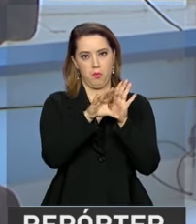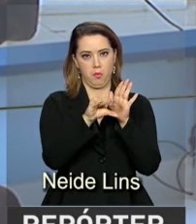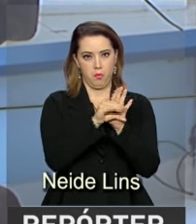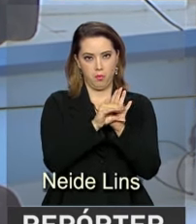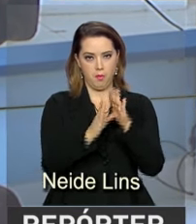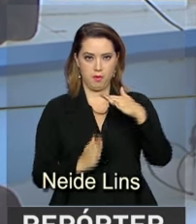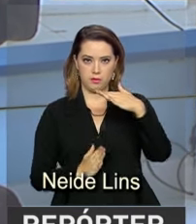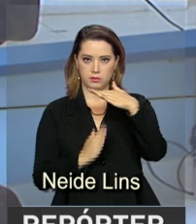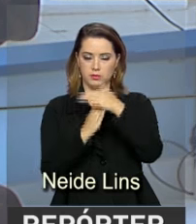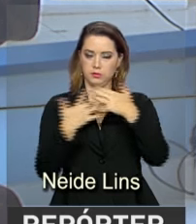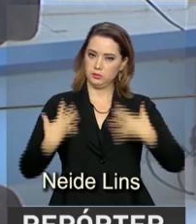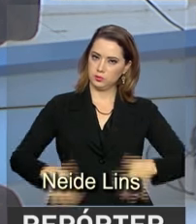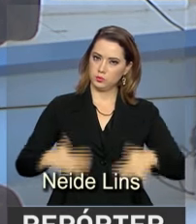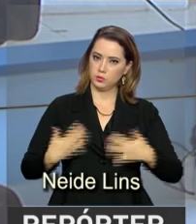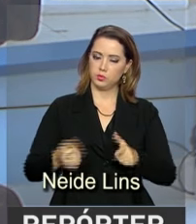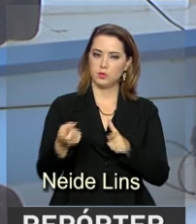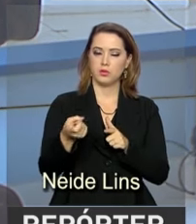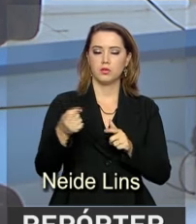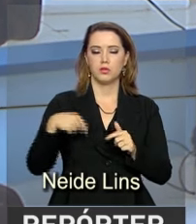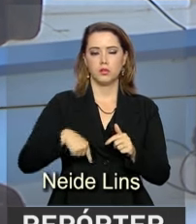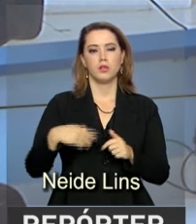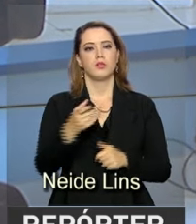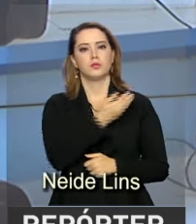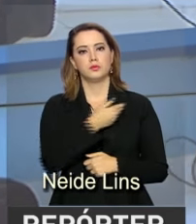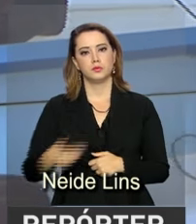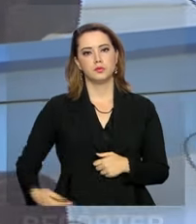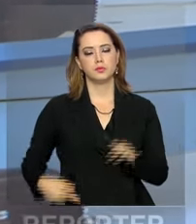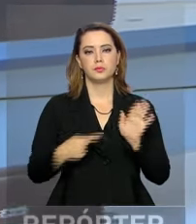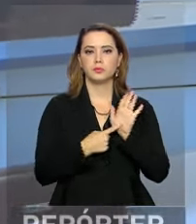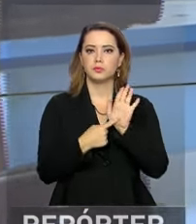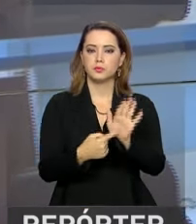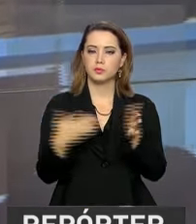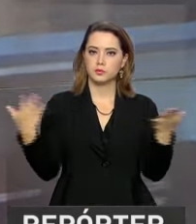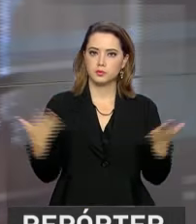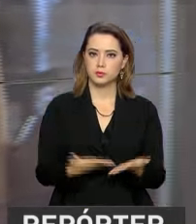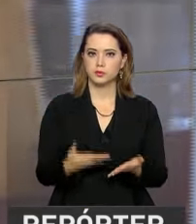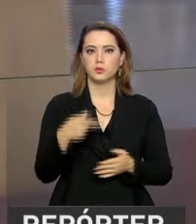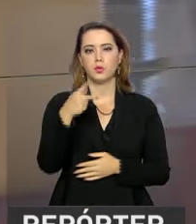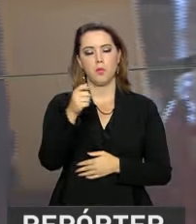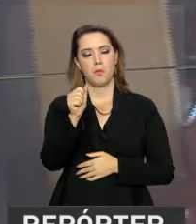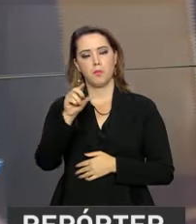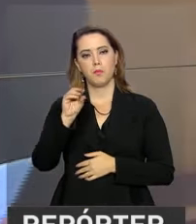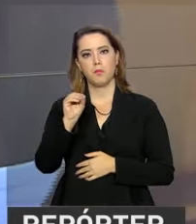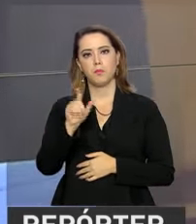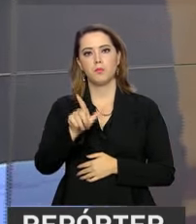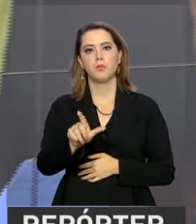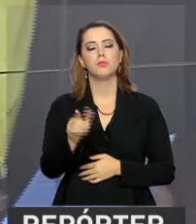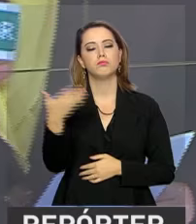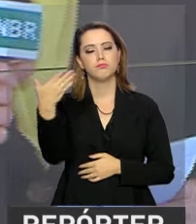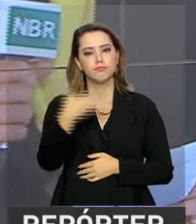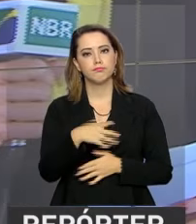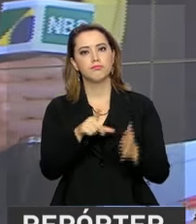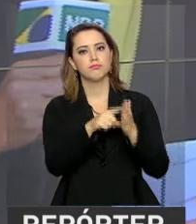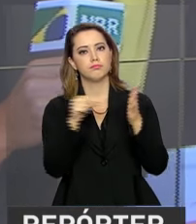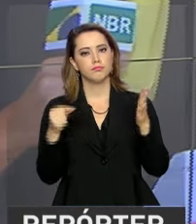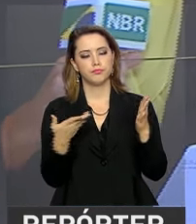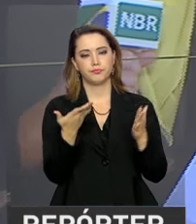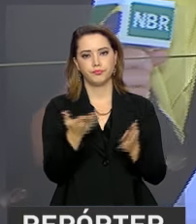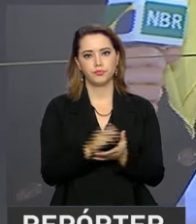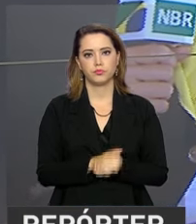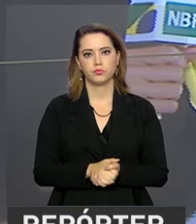públicos deve ser apresentada hoje pelo governo Paula deor traz as informações ao vivo do Palácio do Planalto Oi